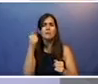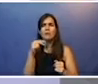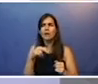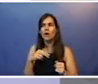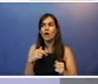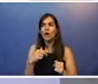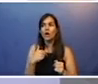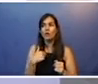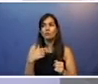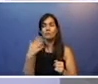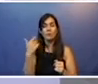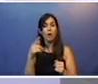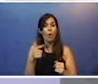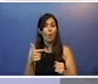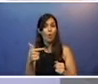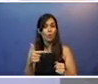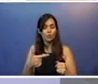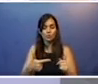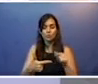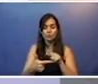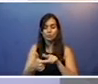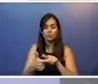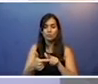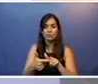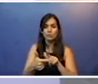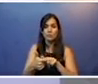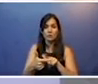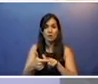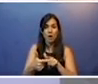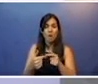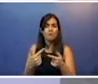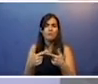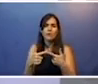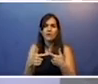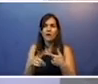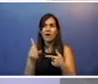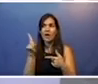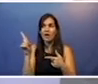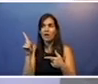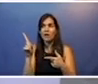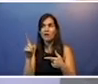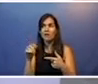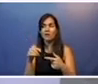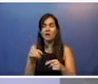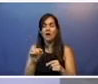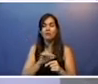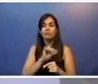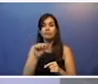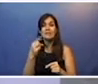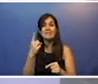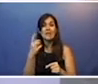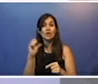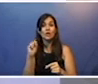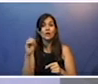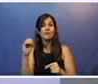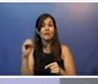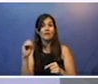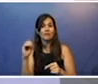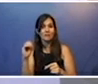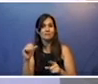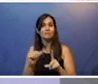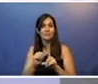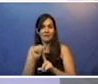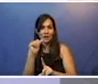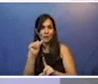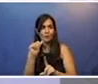Para descobrir esse está fácil. Por quê? Esse ângulo aqui inteiro é uma meia volta, 180 graus. Então